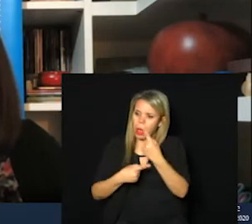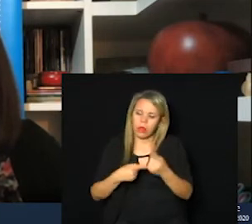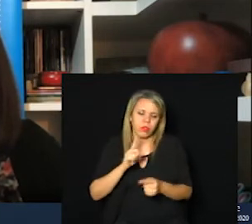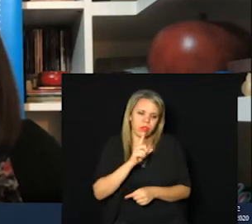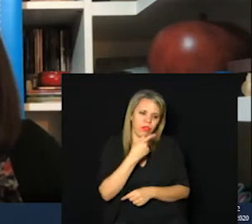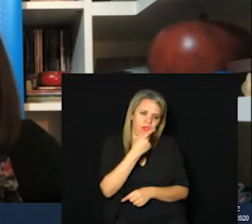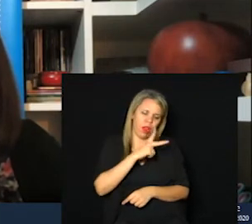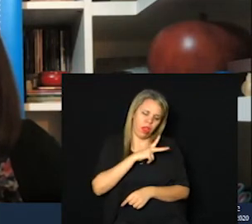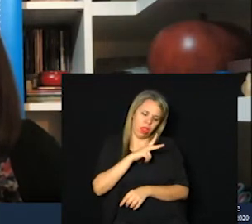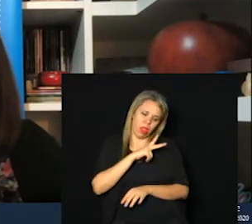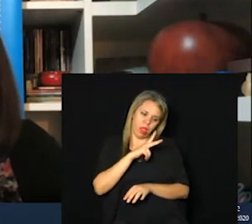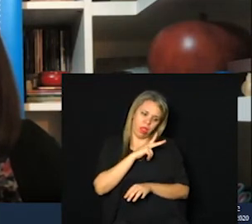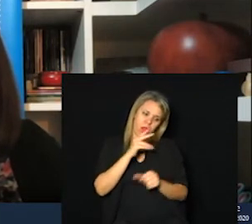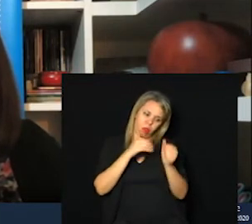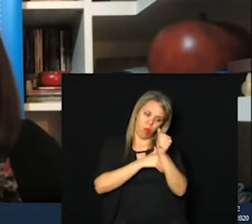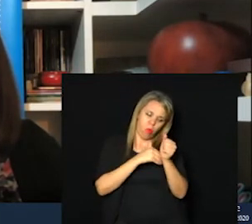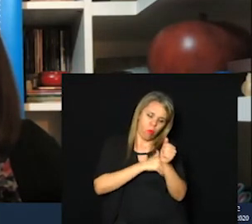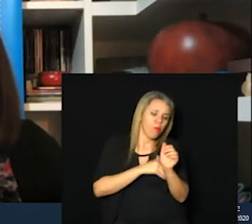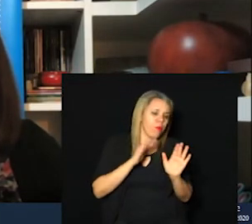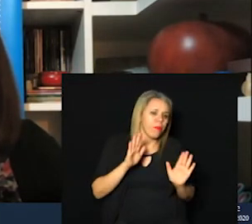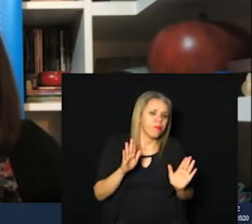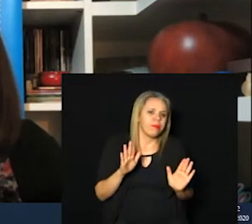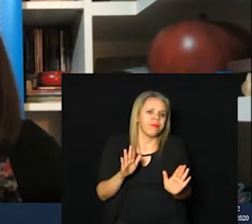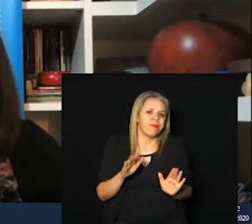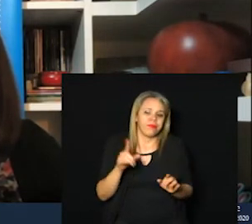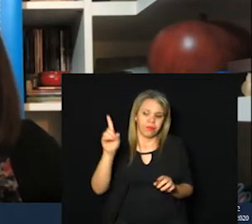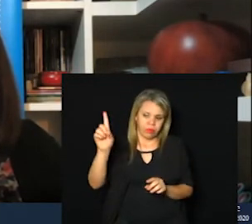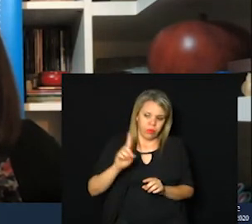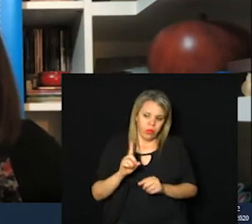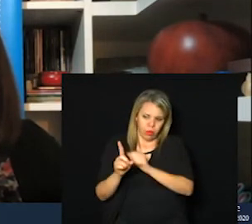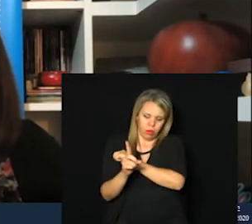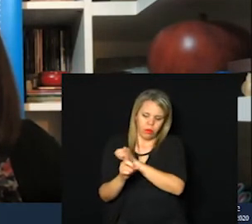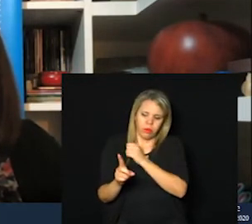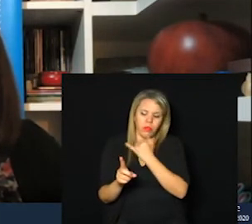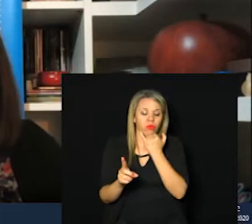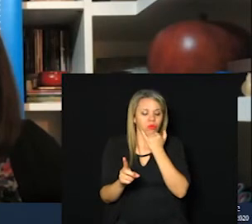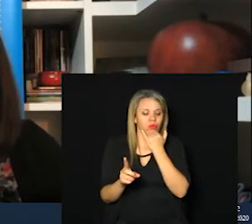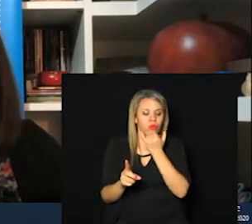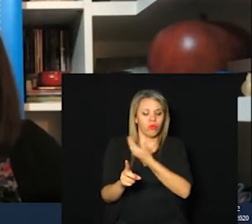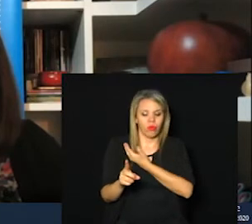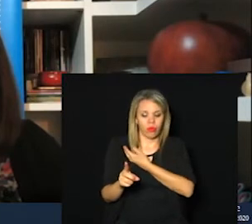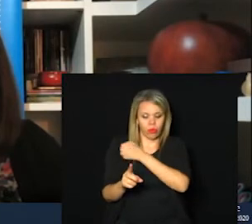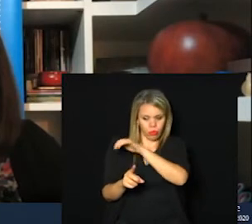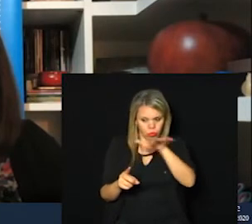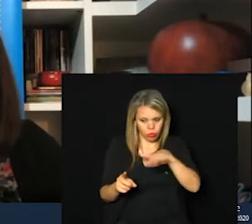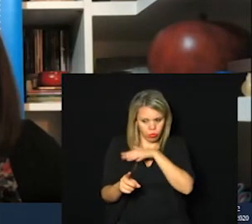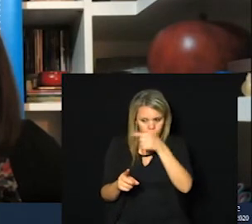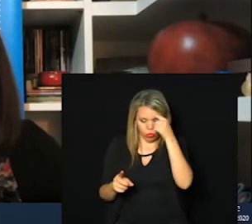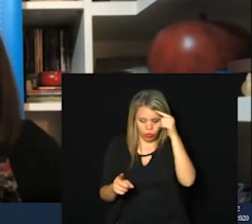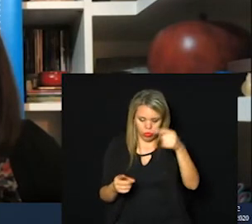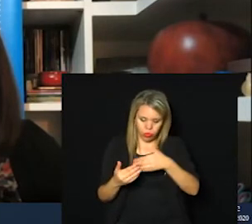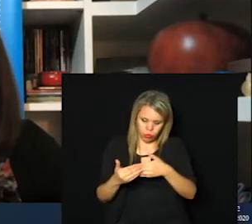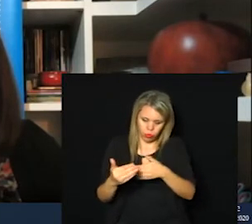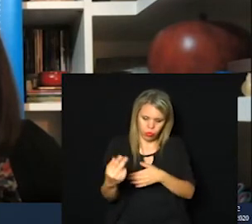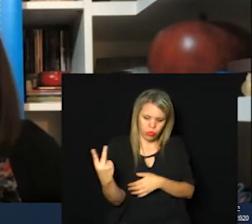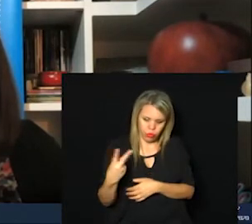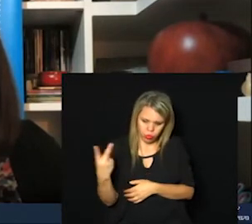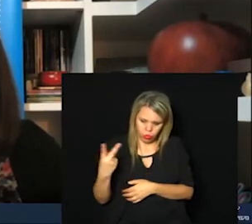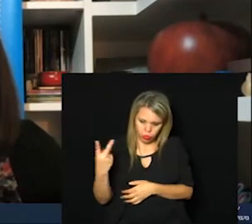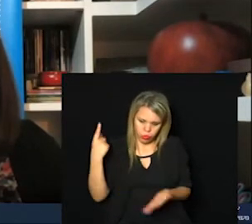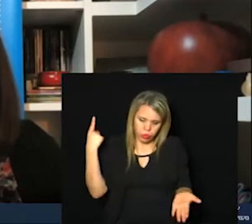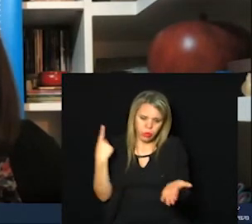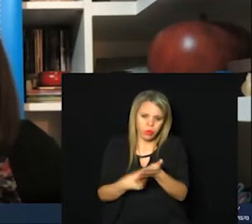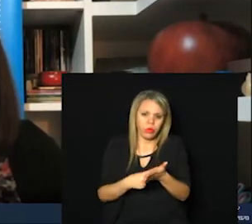dizer, que era reservado, mas ele também pediu desculpa aos colegas, e daquele dia em diante nós 2 nos comprometemos